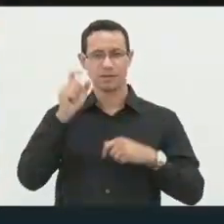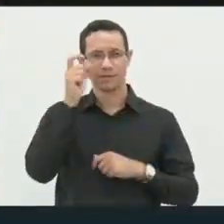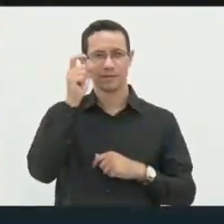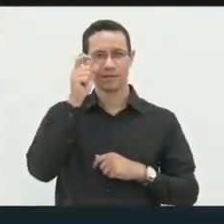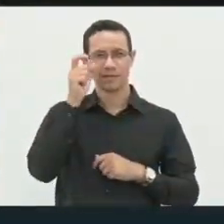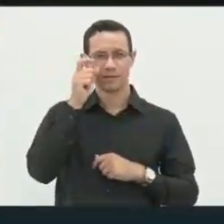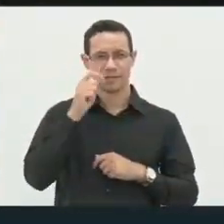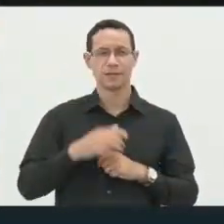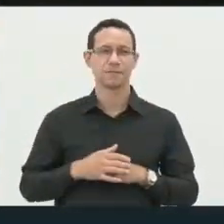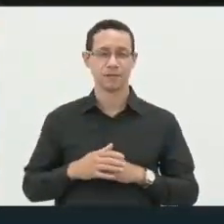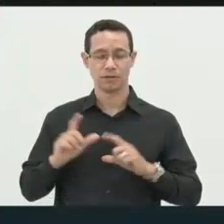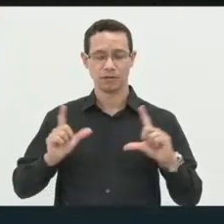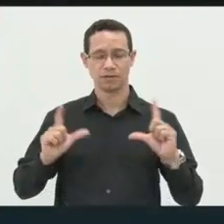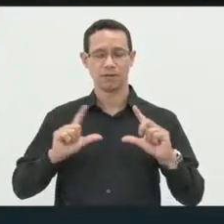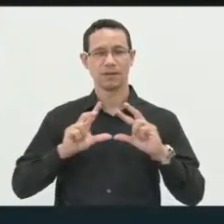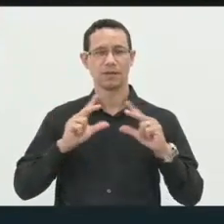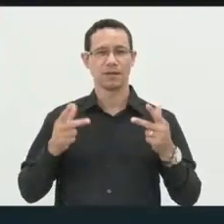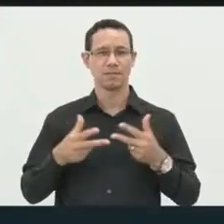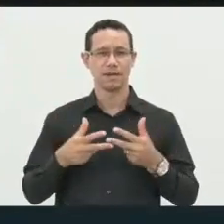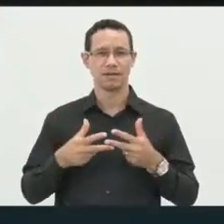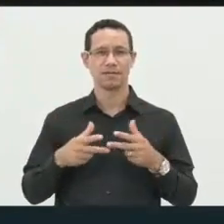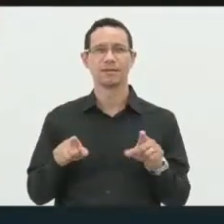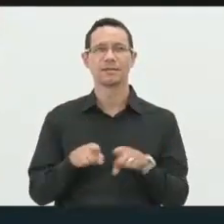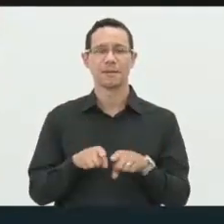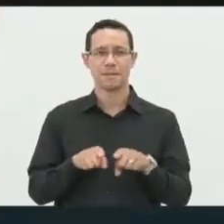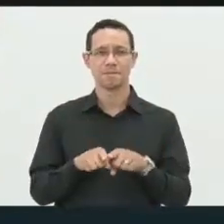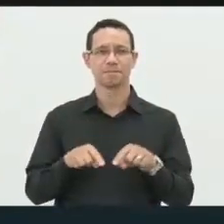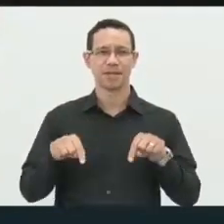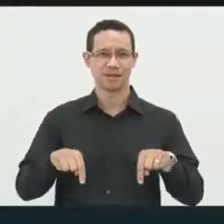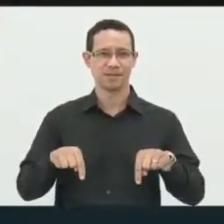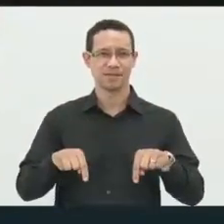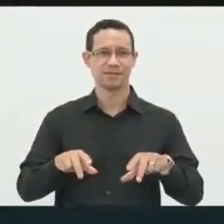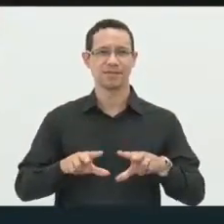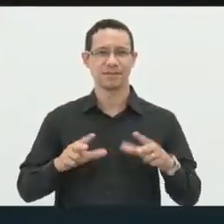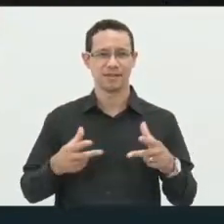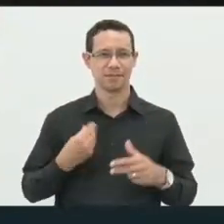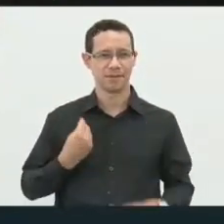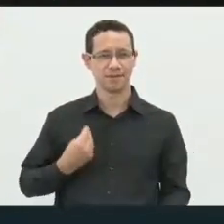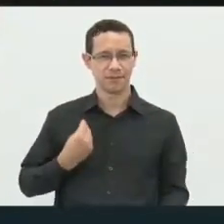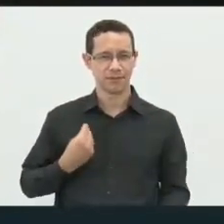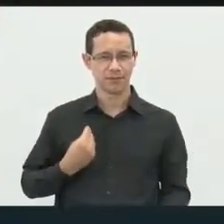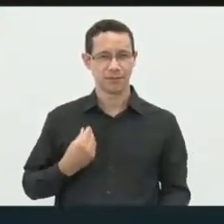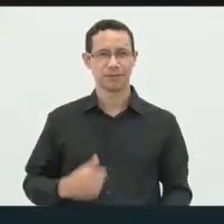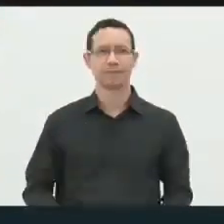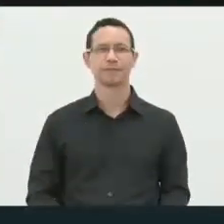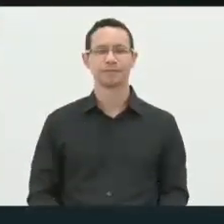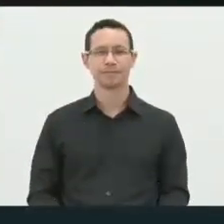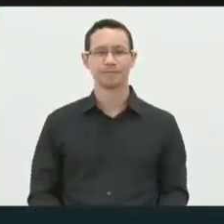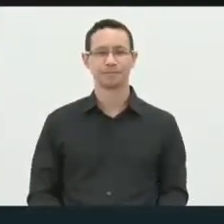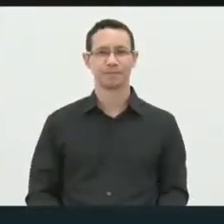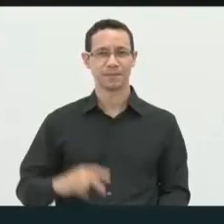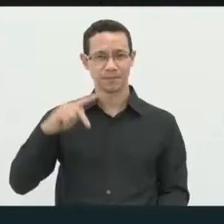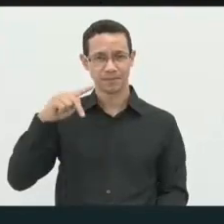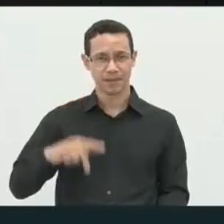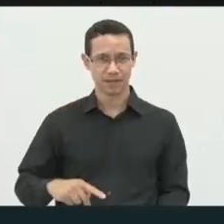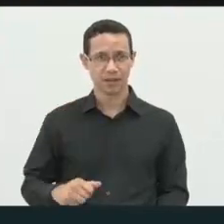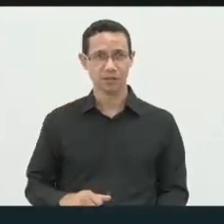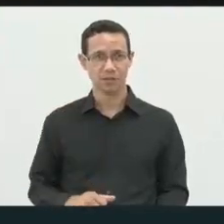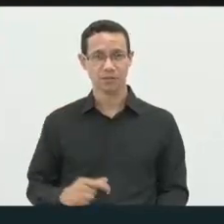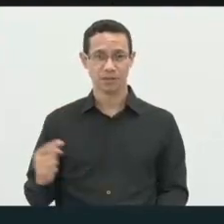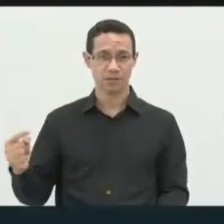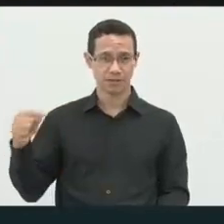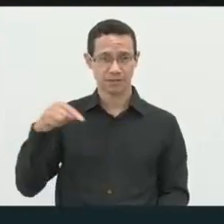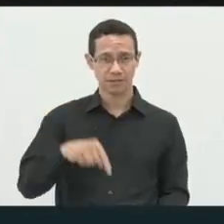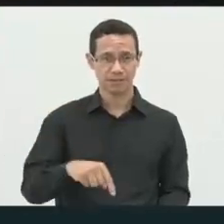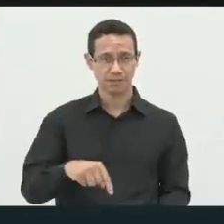pela TV Câmara e também aqui na Câmara senhor presidente vem aqui